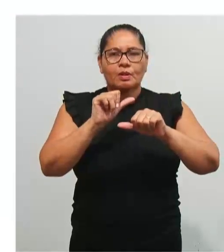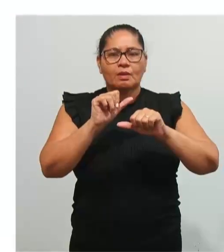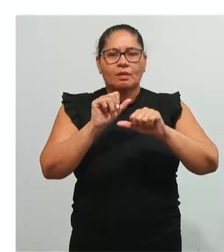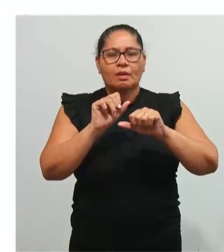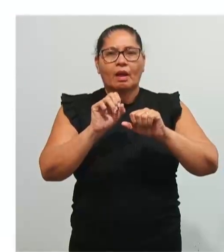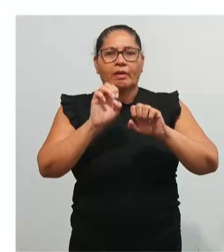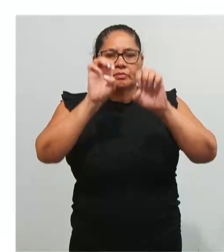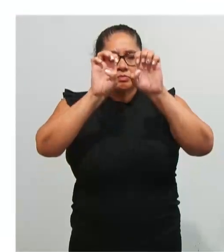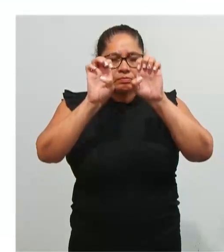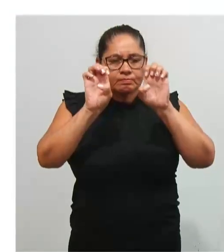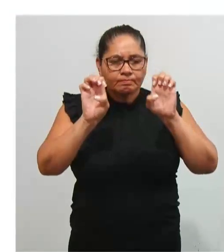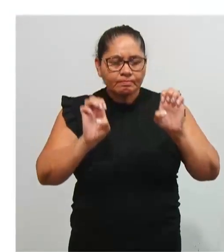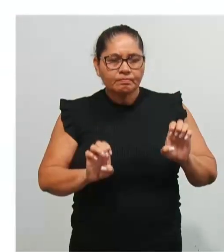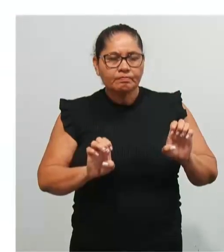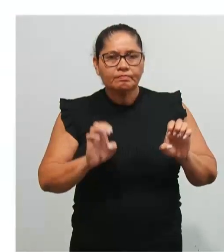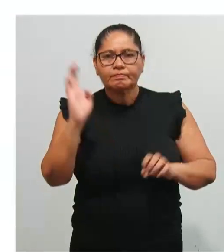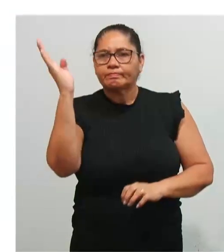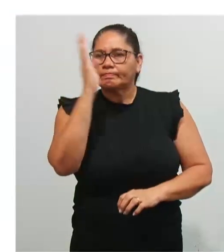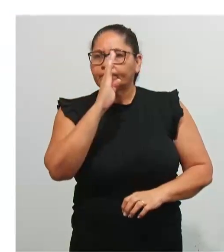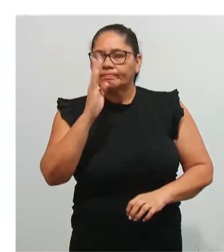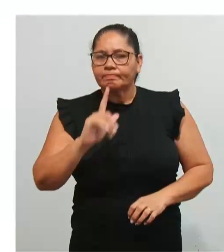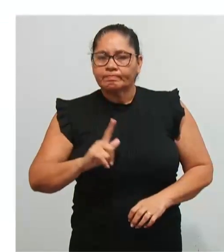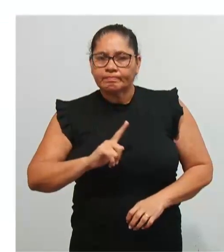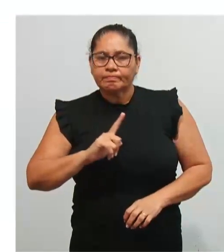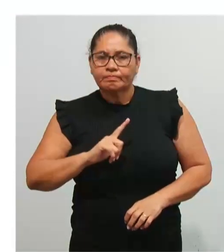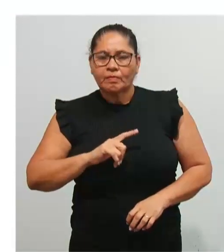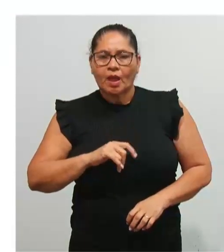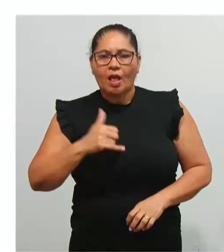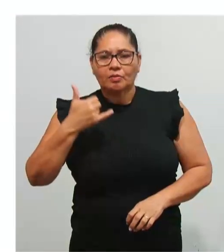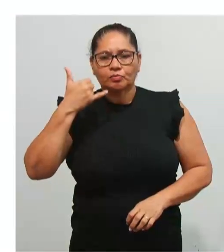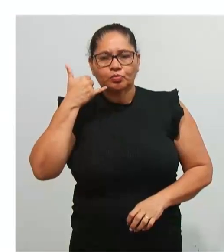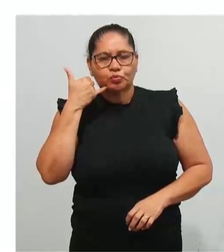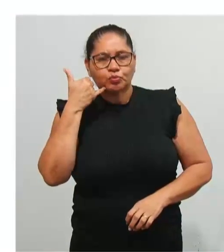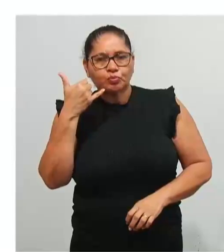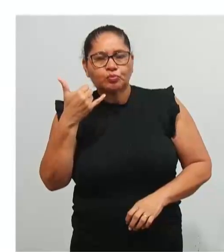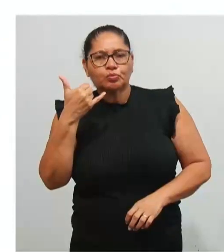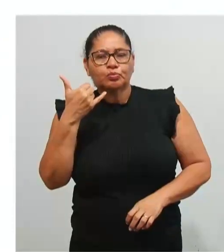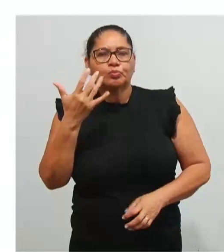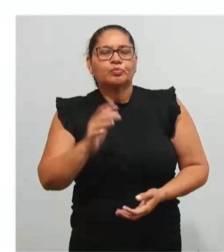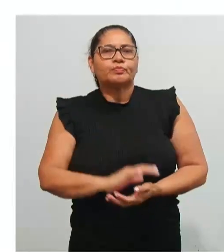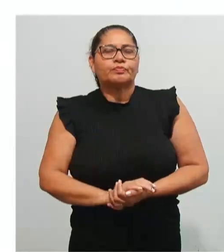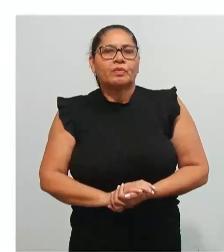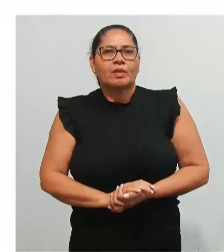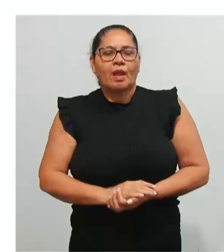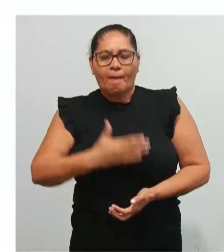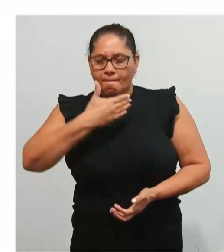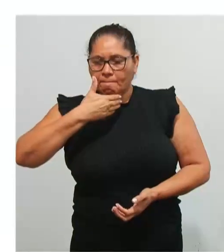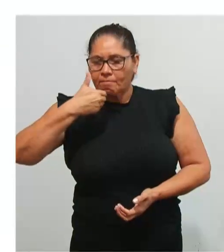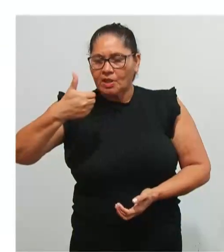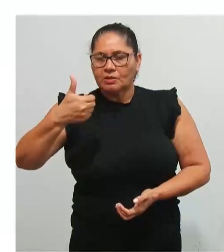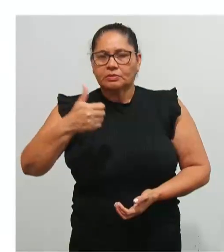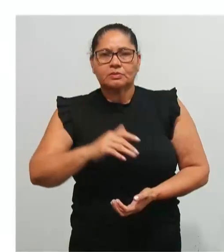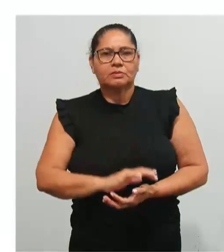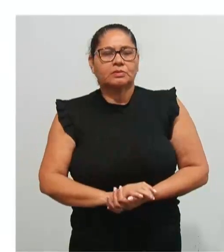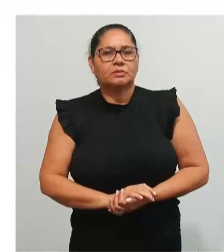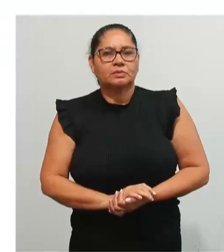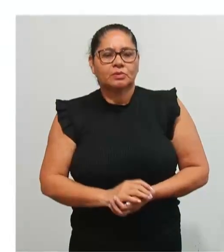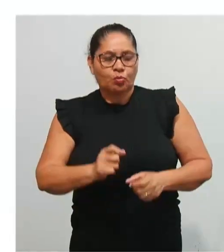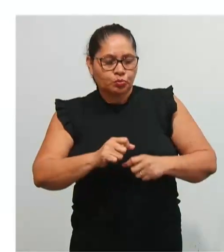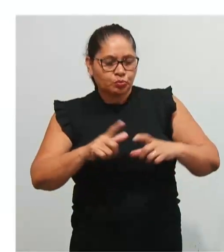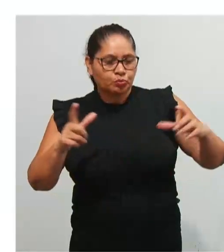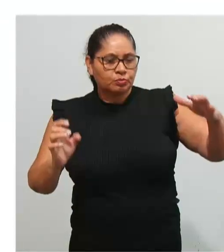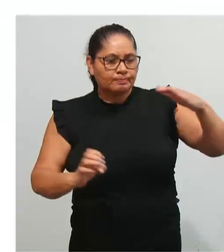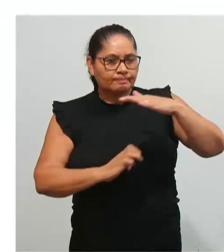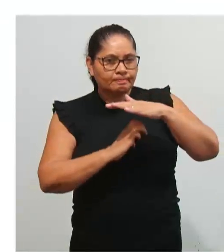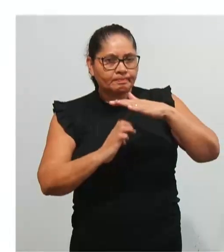Brasil. Por exemplo, a gente vai ter a telefonia móvel surgindo e florescendo, a gente vai aumentar o número de empresas